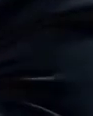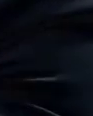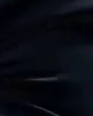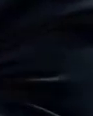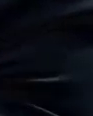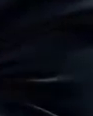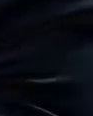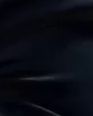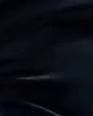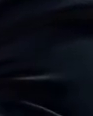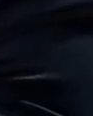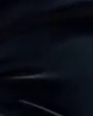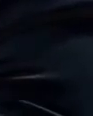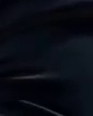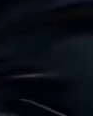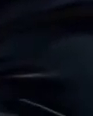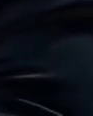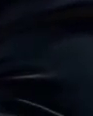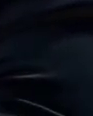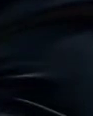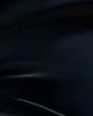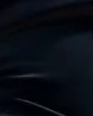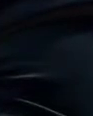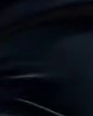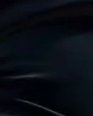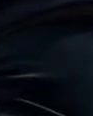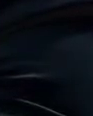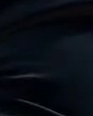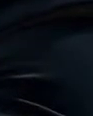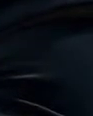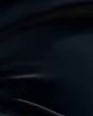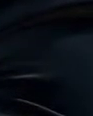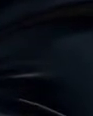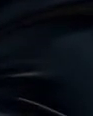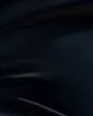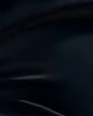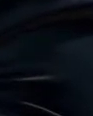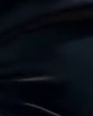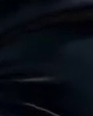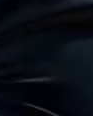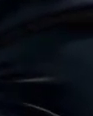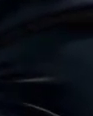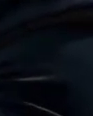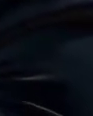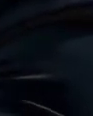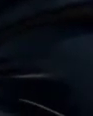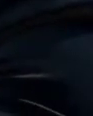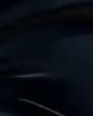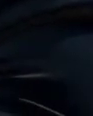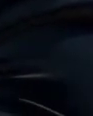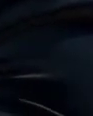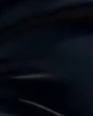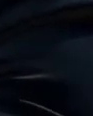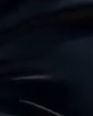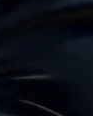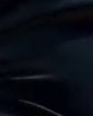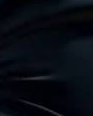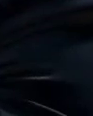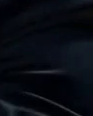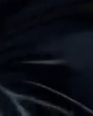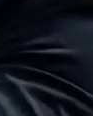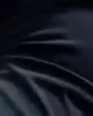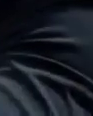que a comissão de saúde tenha êxito nessa questão, tenha êxito nesse desenvolvimento, que a gente consiga